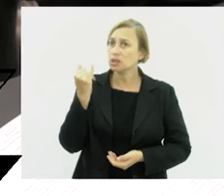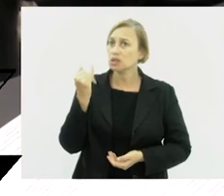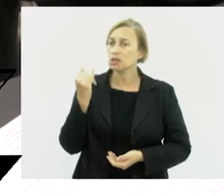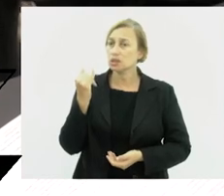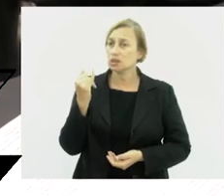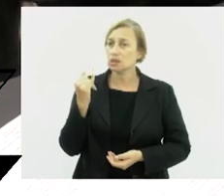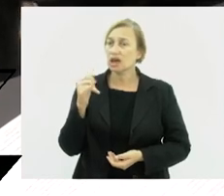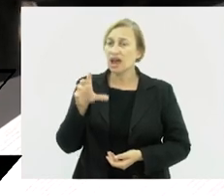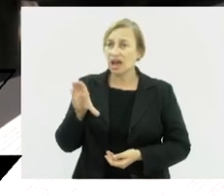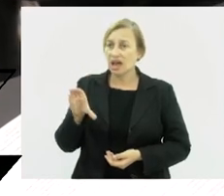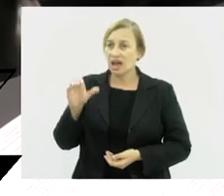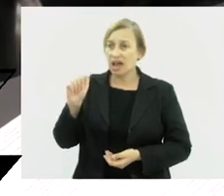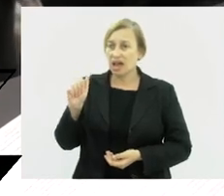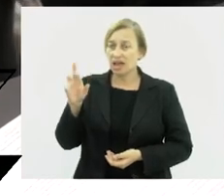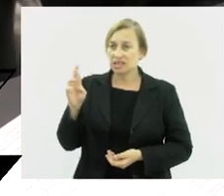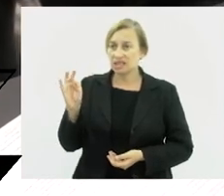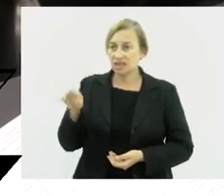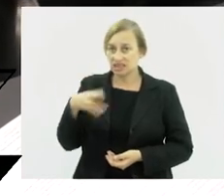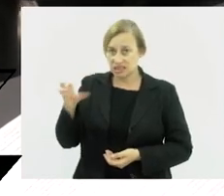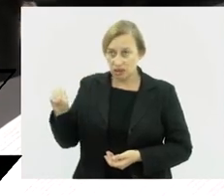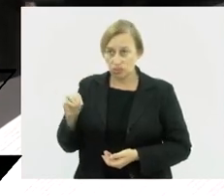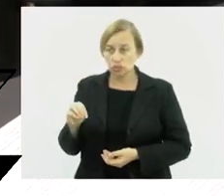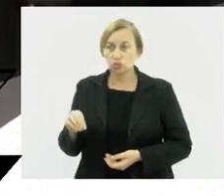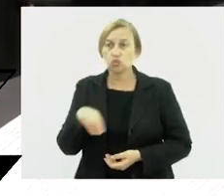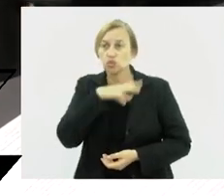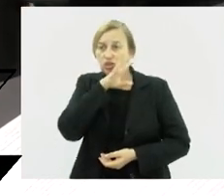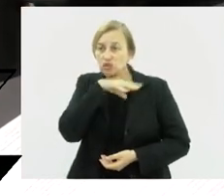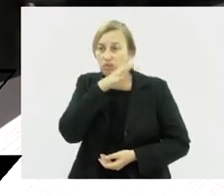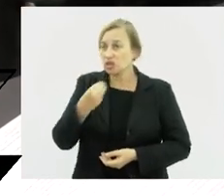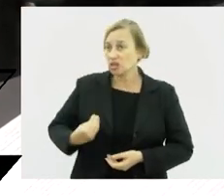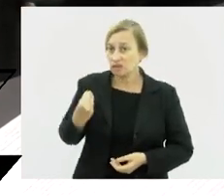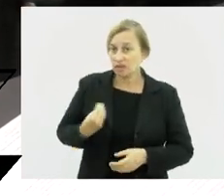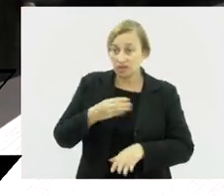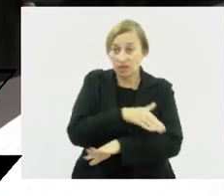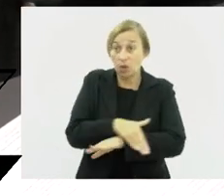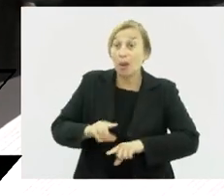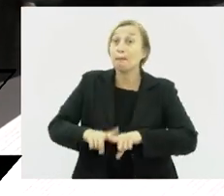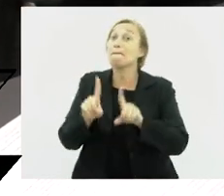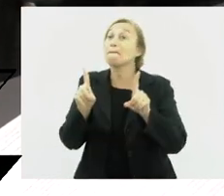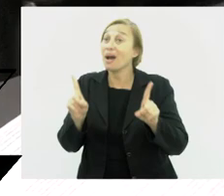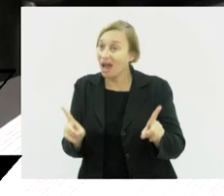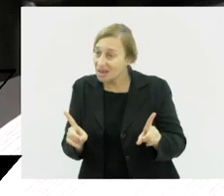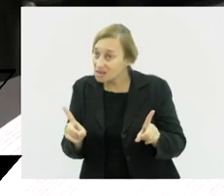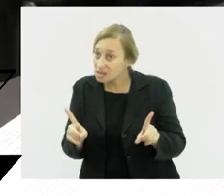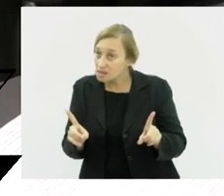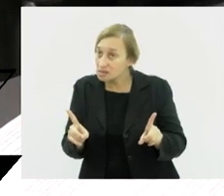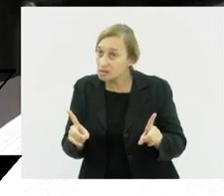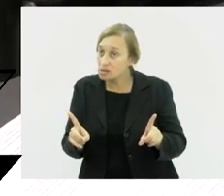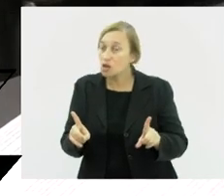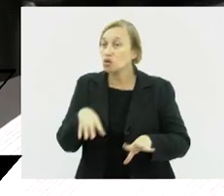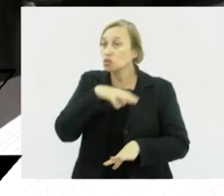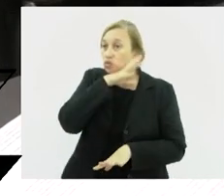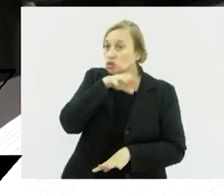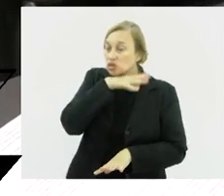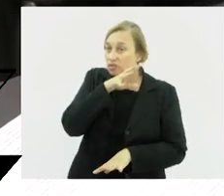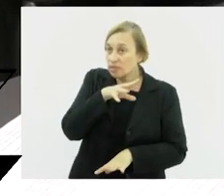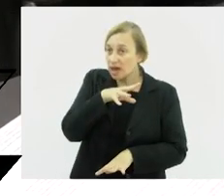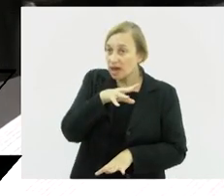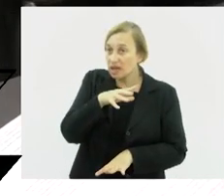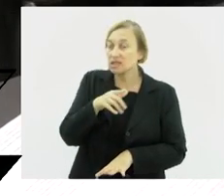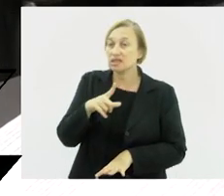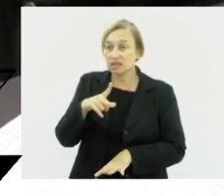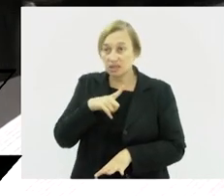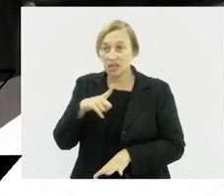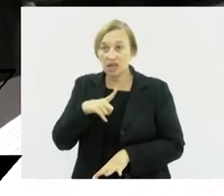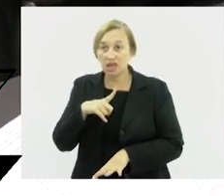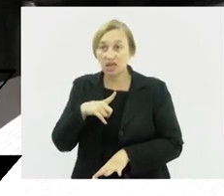a castração maciça dos animais em situação de rua, mas e os animais que possuem um tutor indefinido, mas é